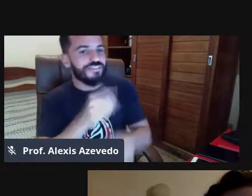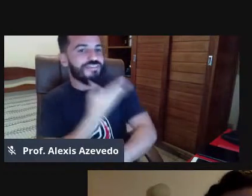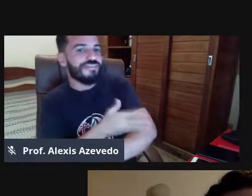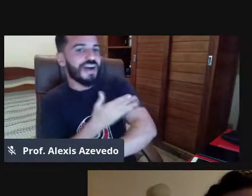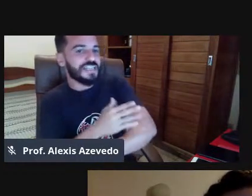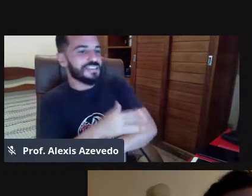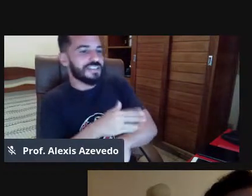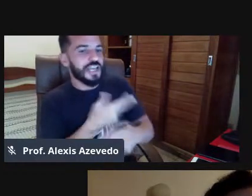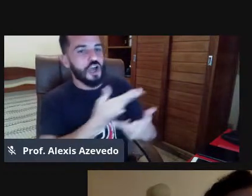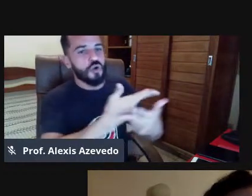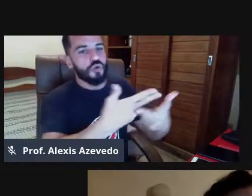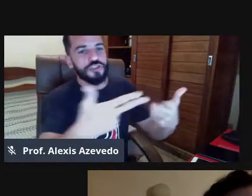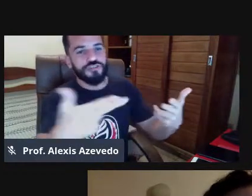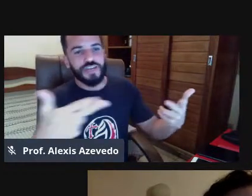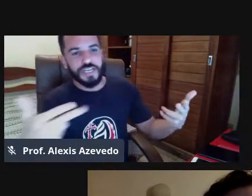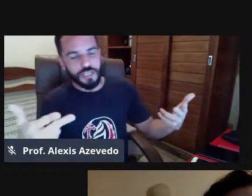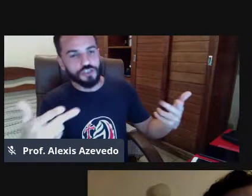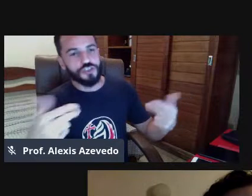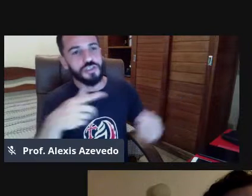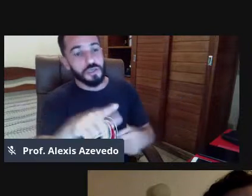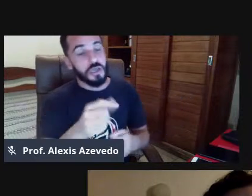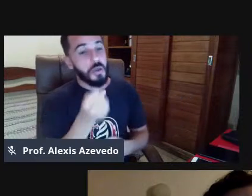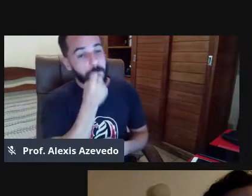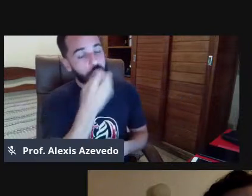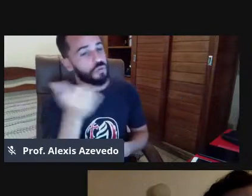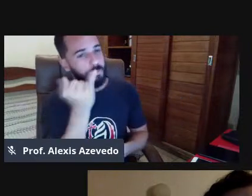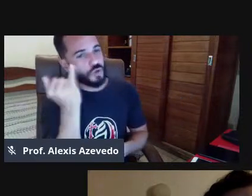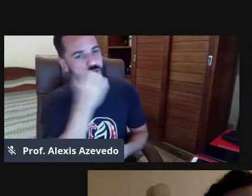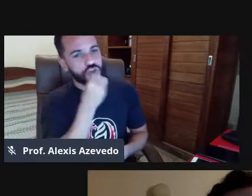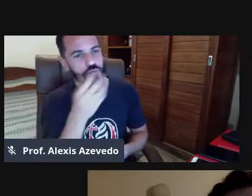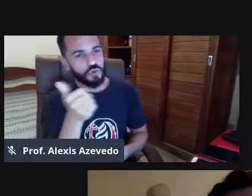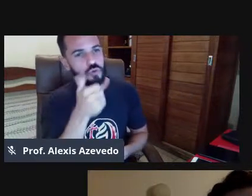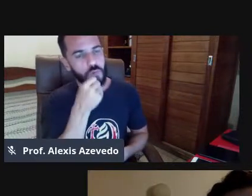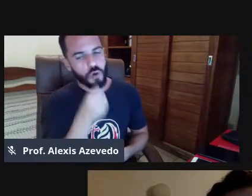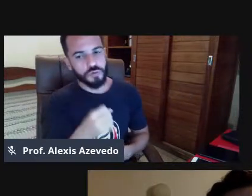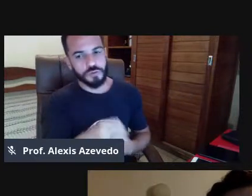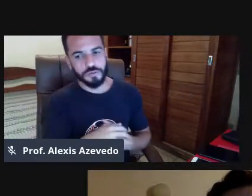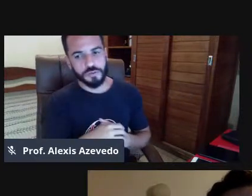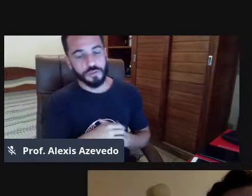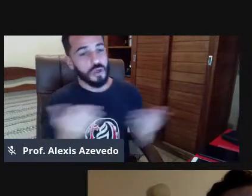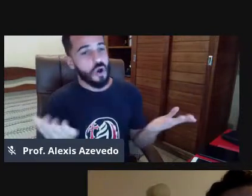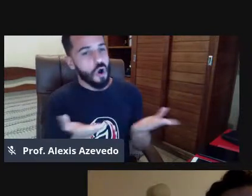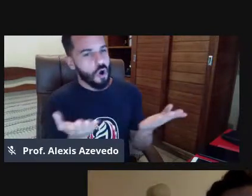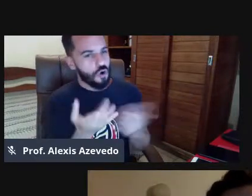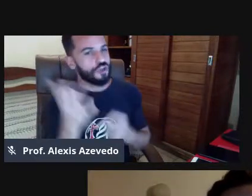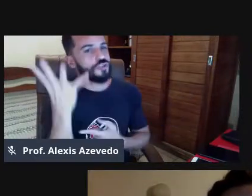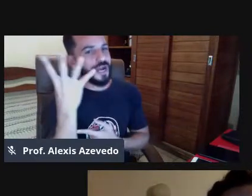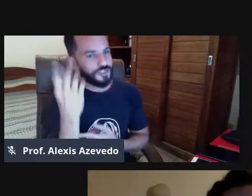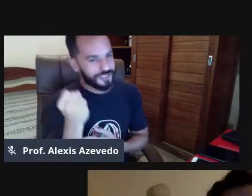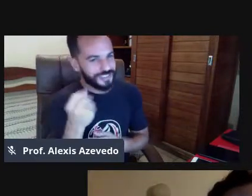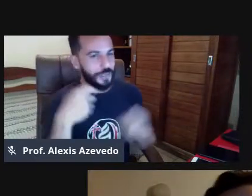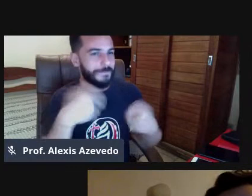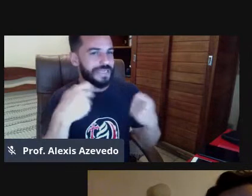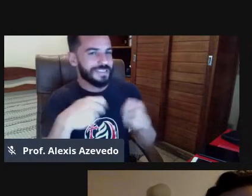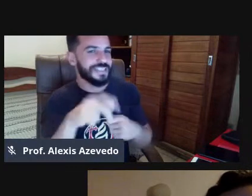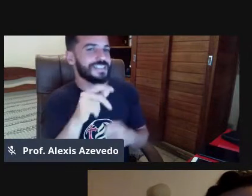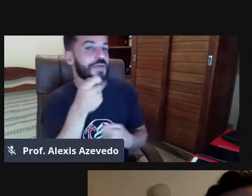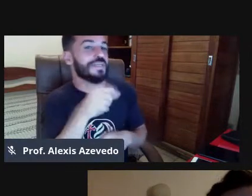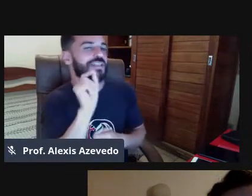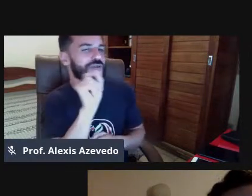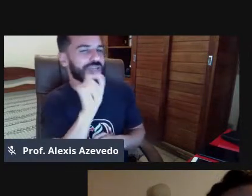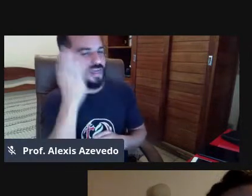vários segmentos, né, então essa porque hoje o artista ele tem que saber conversar, vender